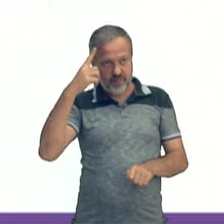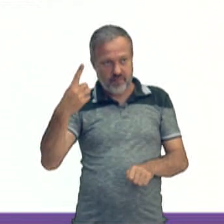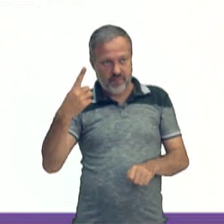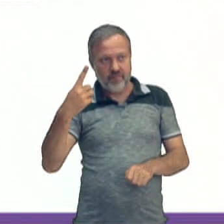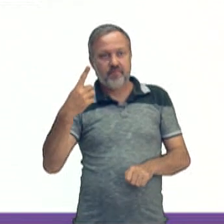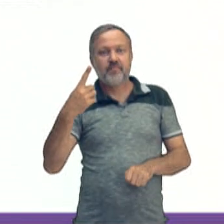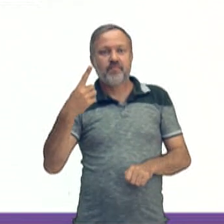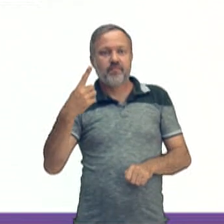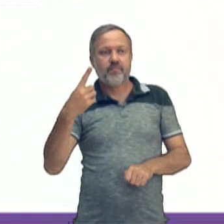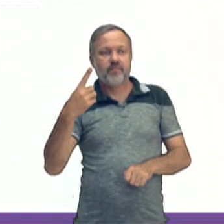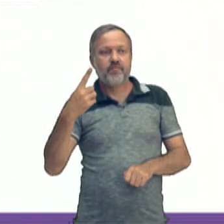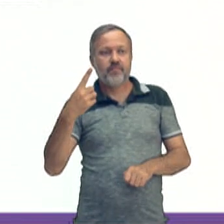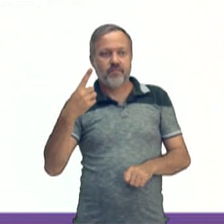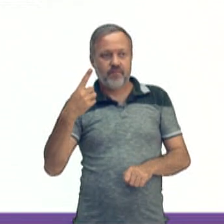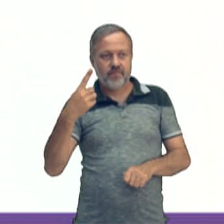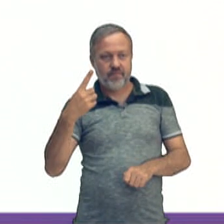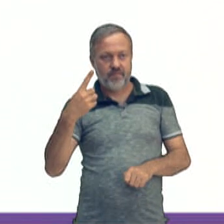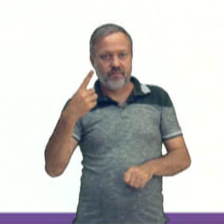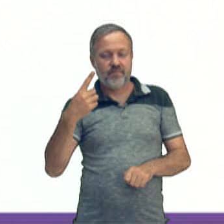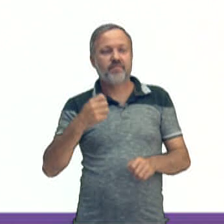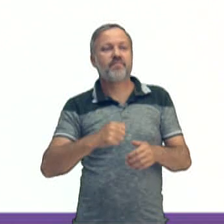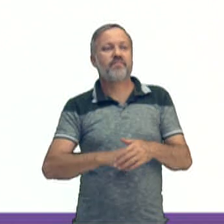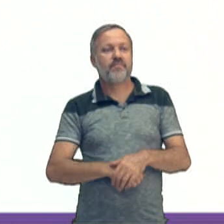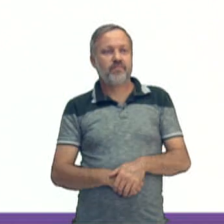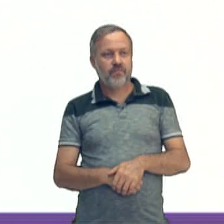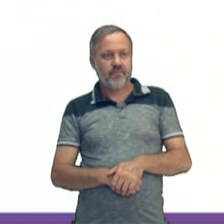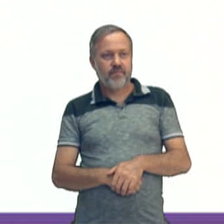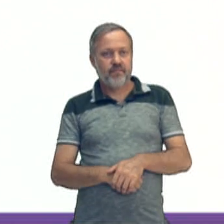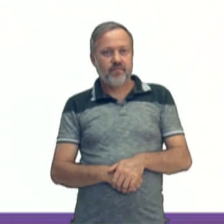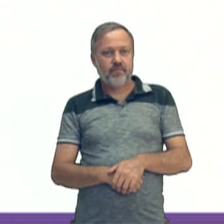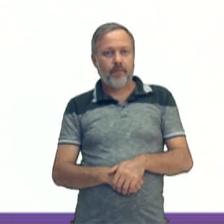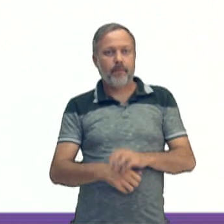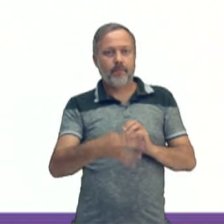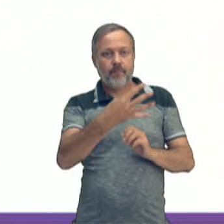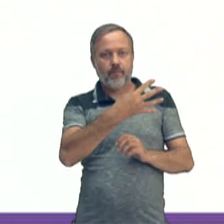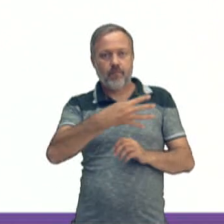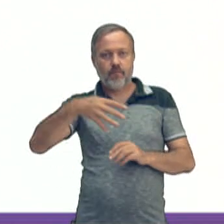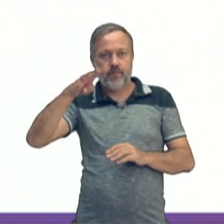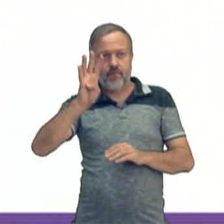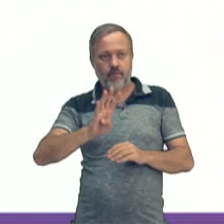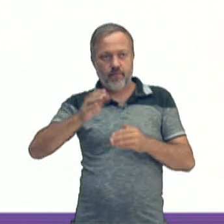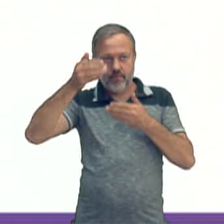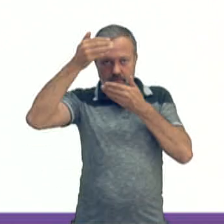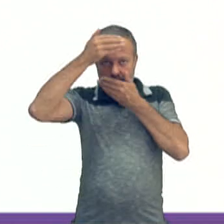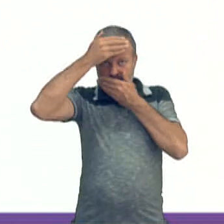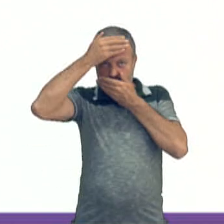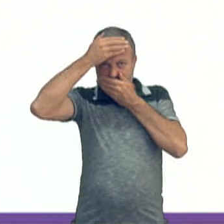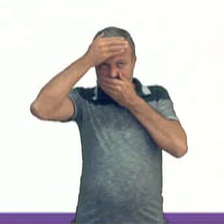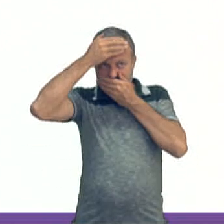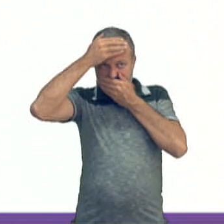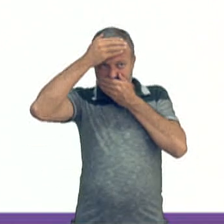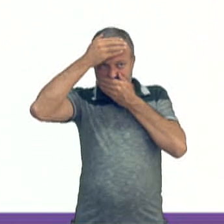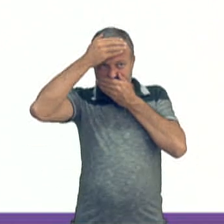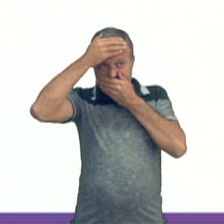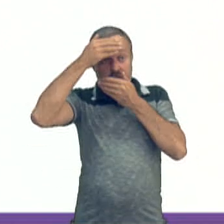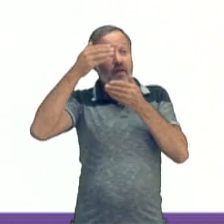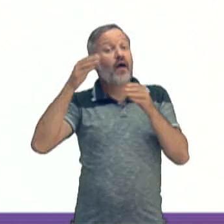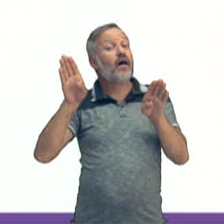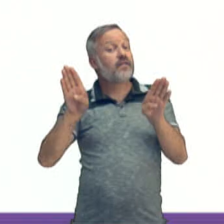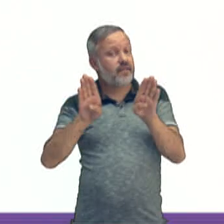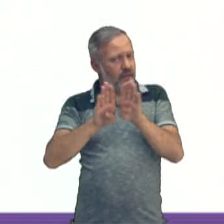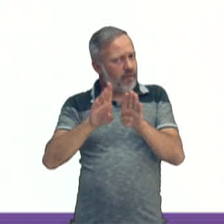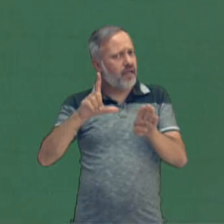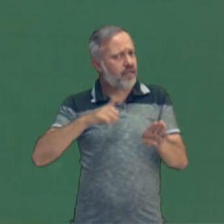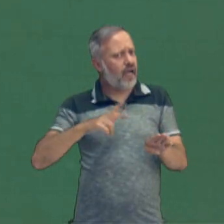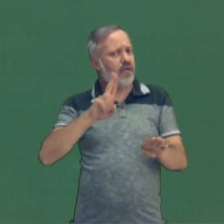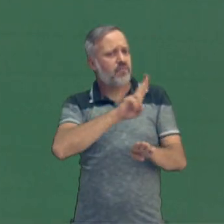354 ou 355 dias. O calendário islâmico, ou também chamado de calendário egírico, porque esse